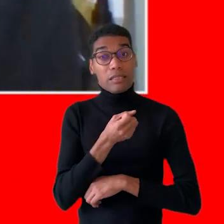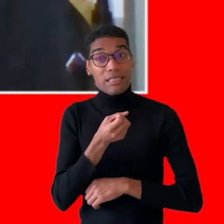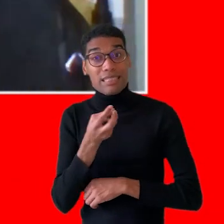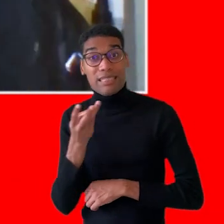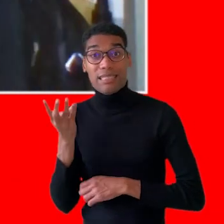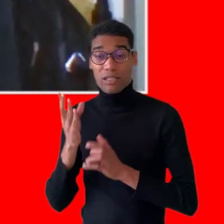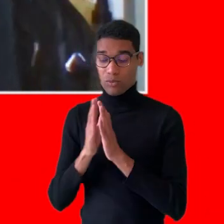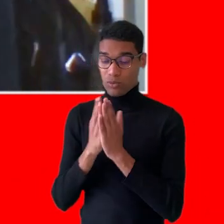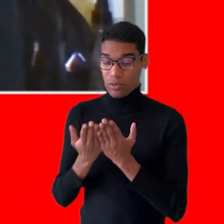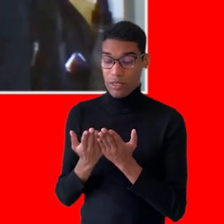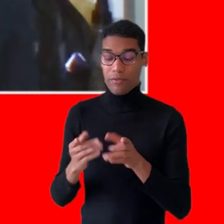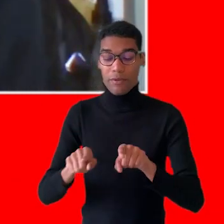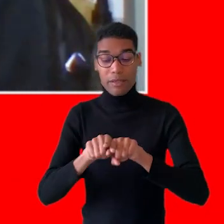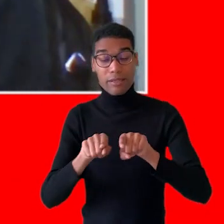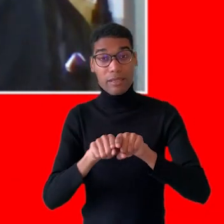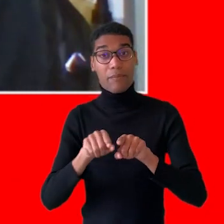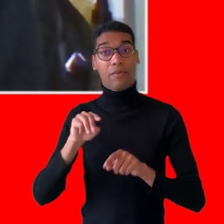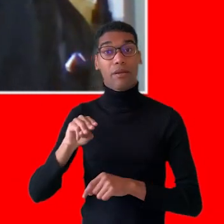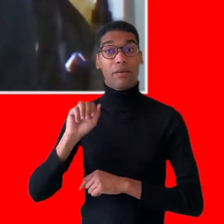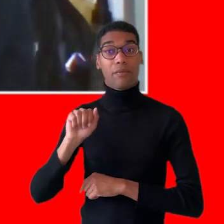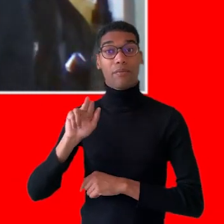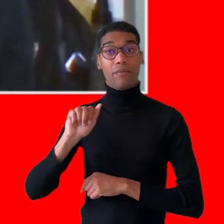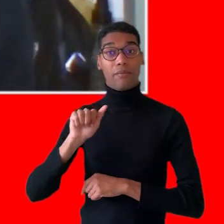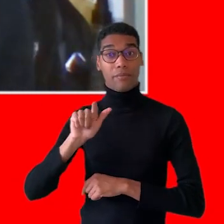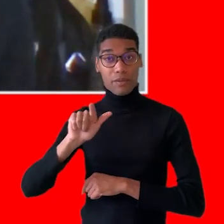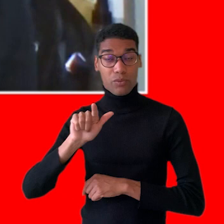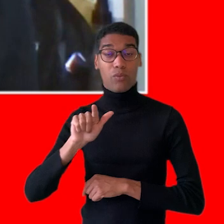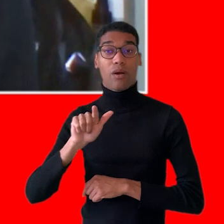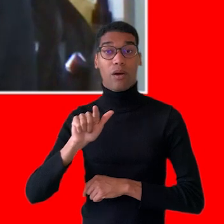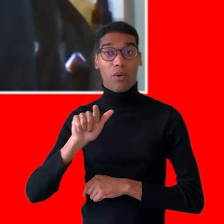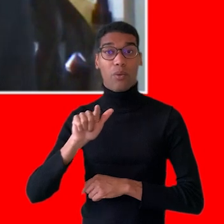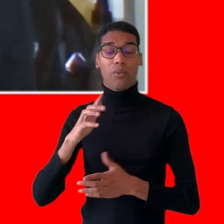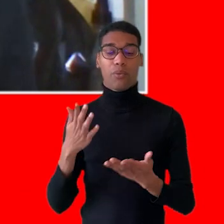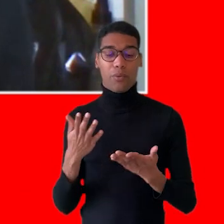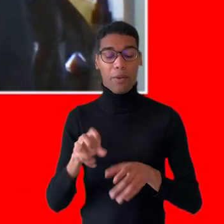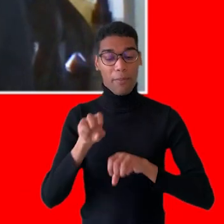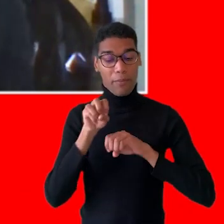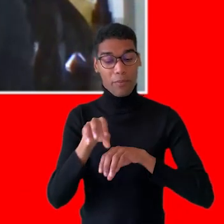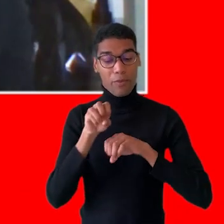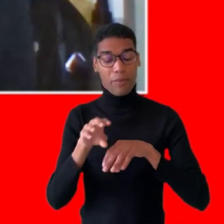Tantos livros, tantos manuais para o ensino